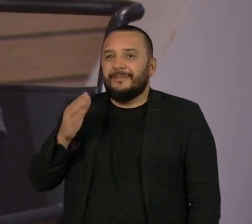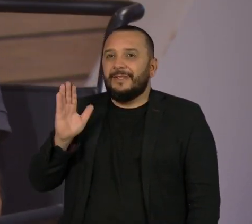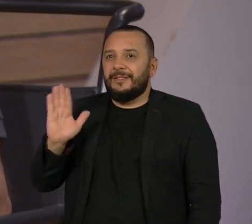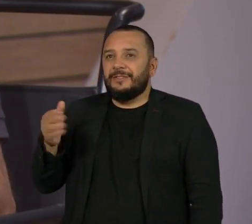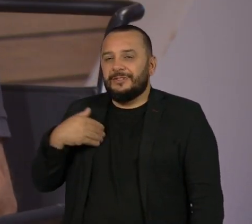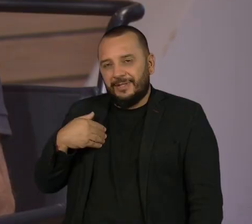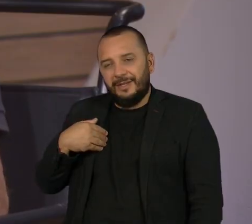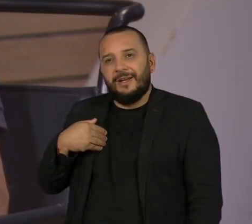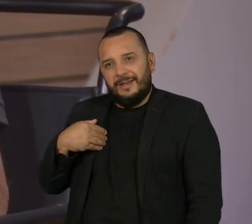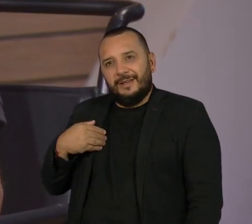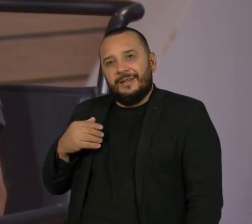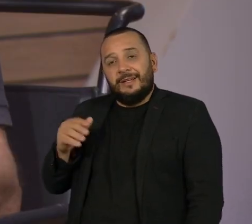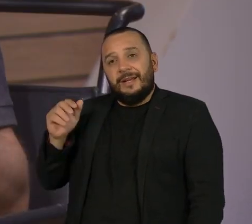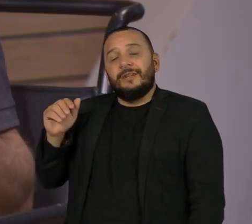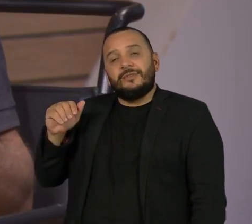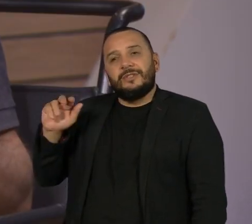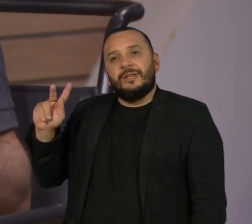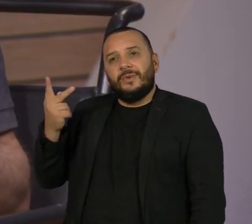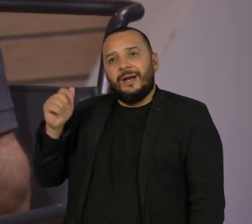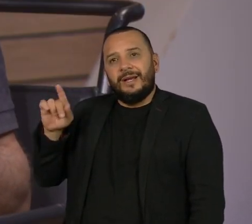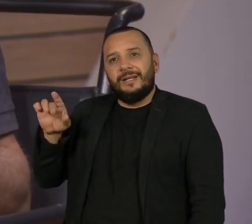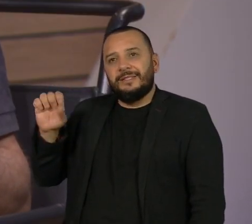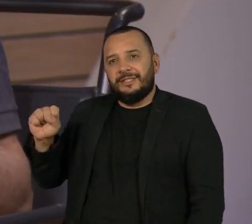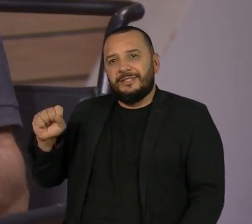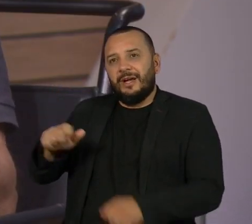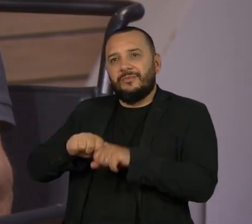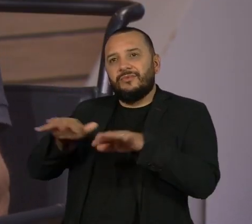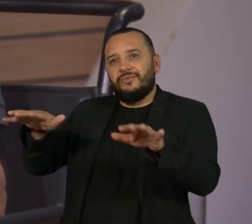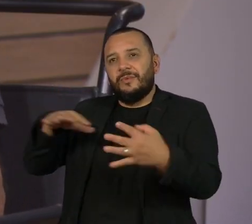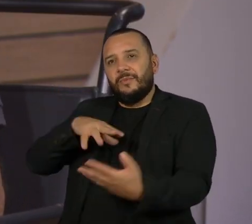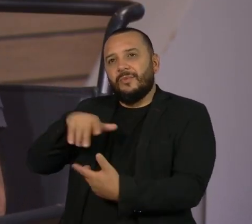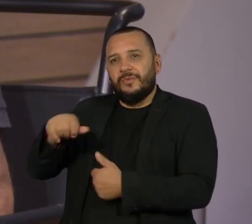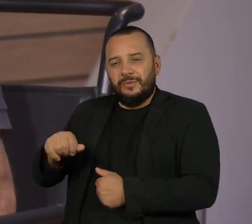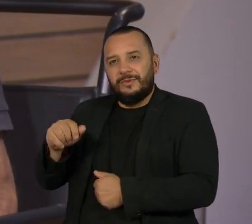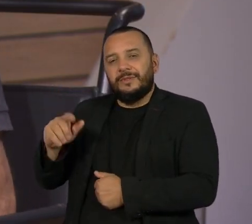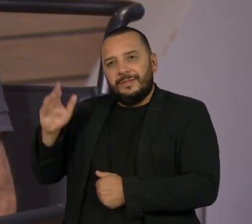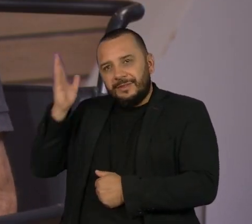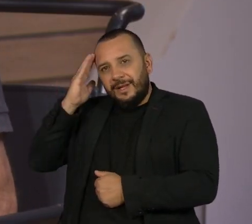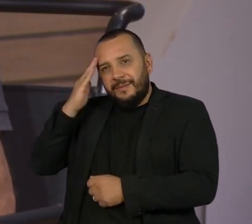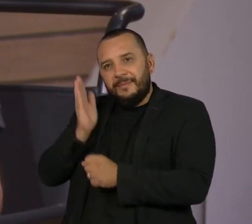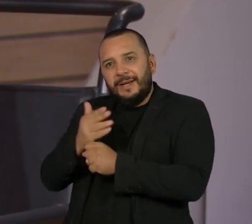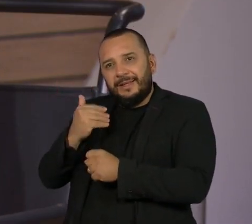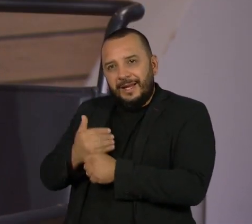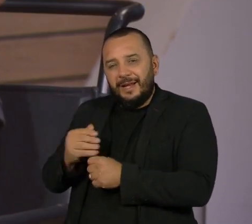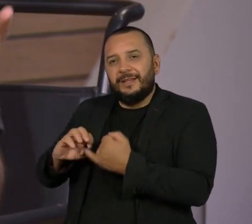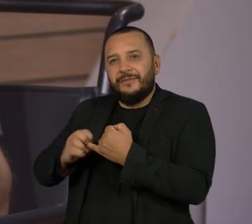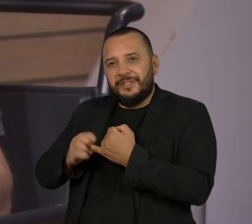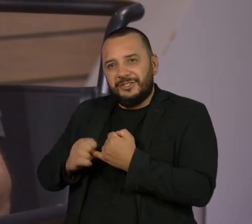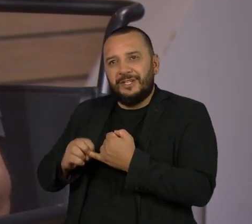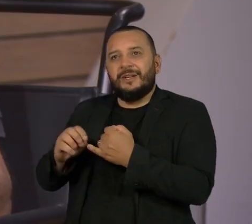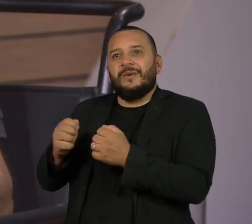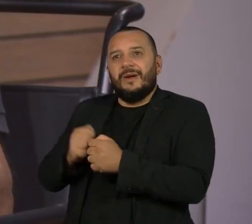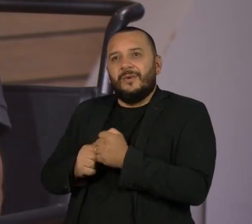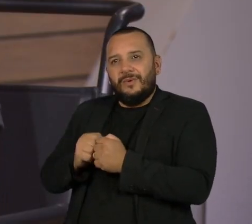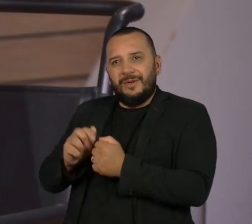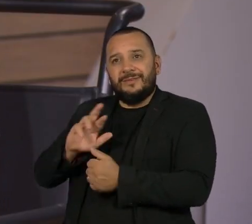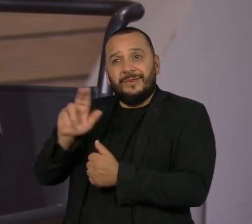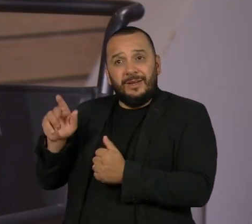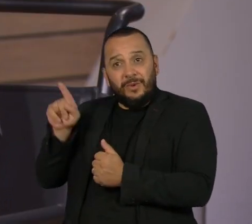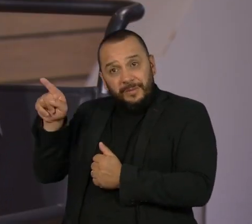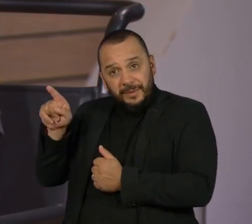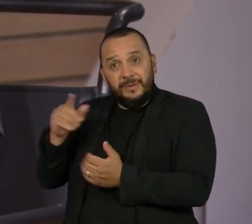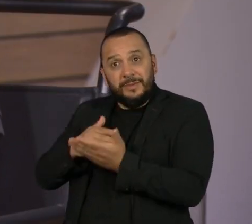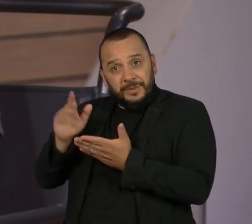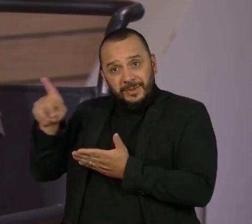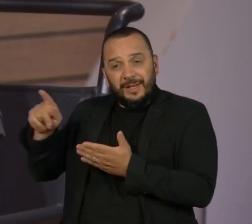os feijões, tudo isso. Tudo que a gente tem hoje de alimento, que são muito poucos, a gente usa dessa biodiversidade grande, mas que a